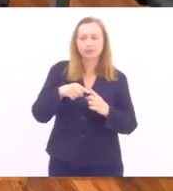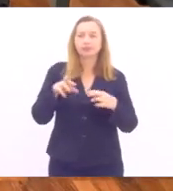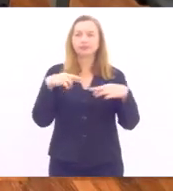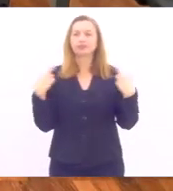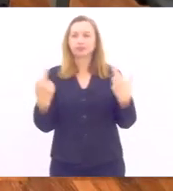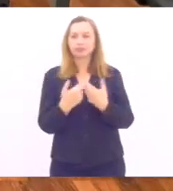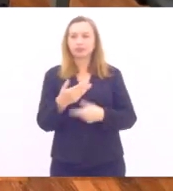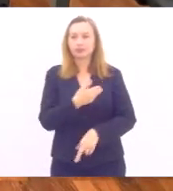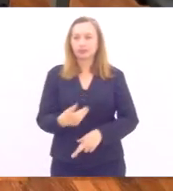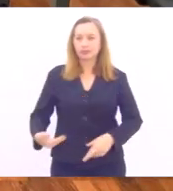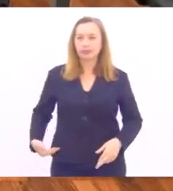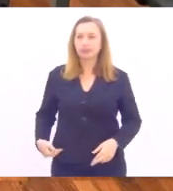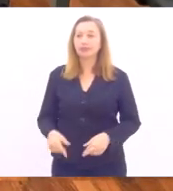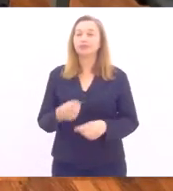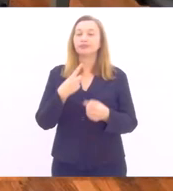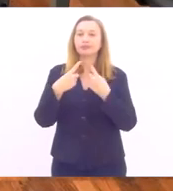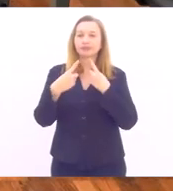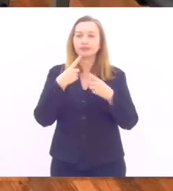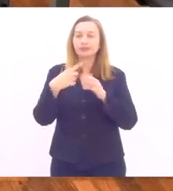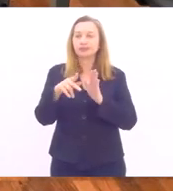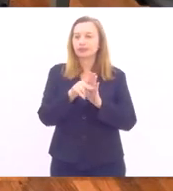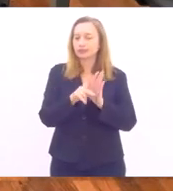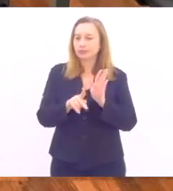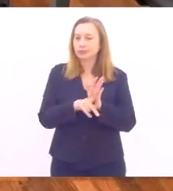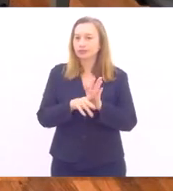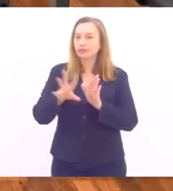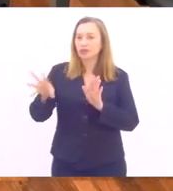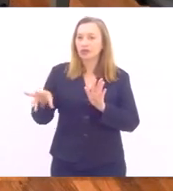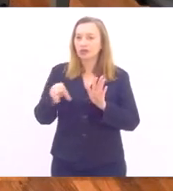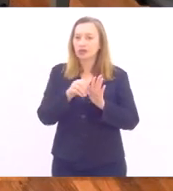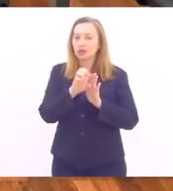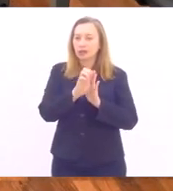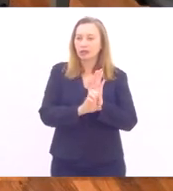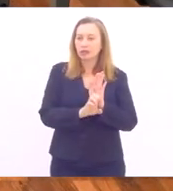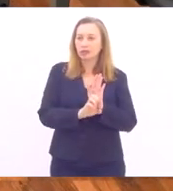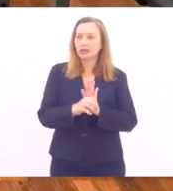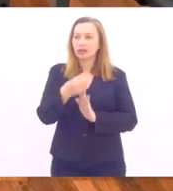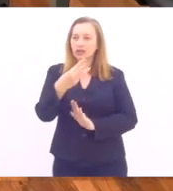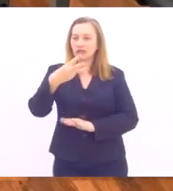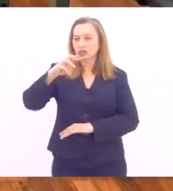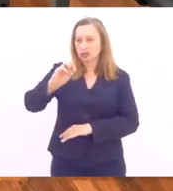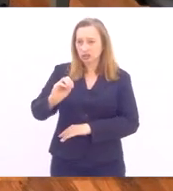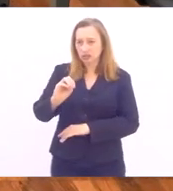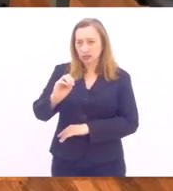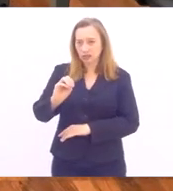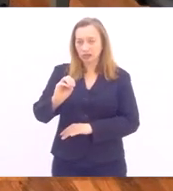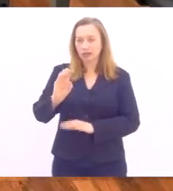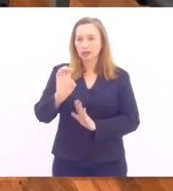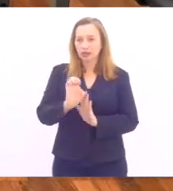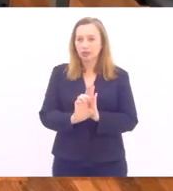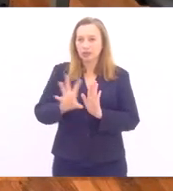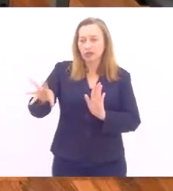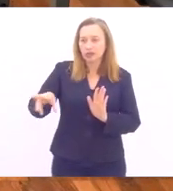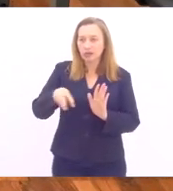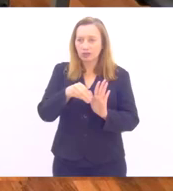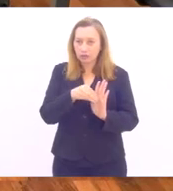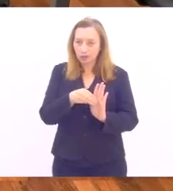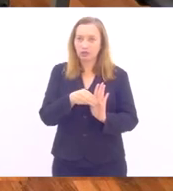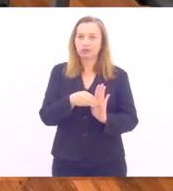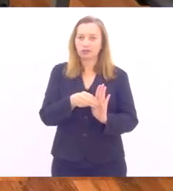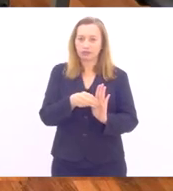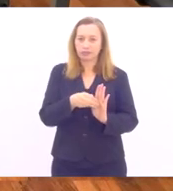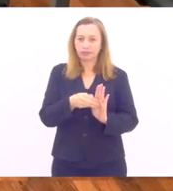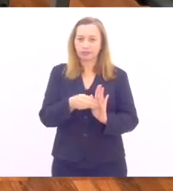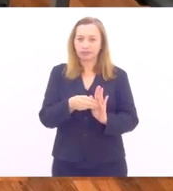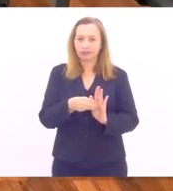audiência pública é discutir o projeto e as emendas, as 30 emendas que a ele foram apostadas